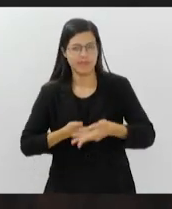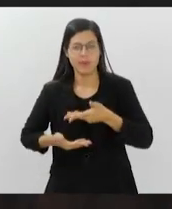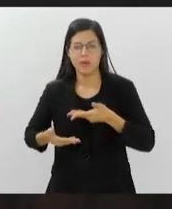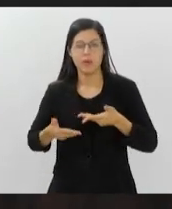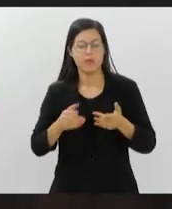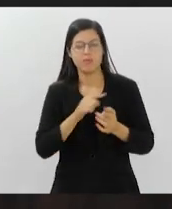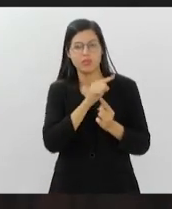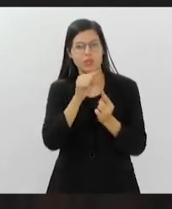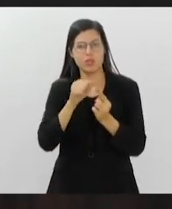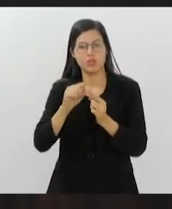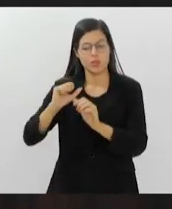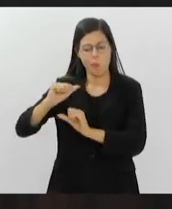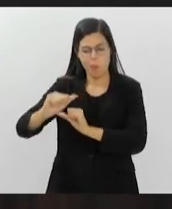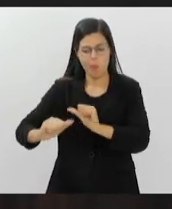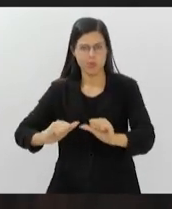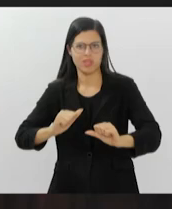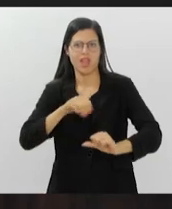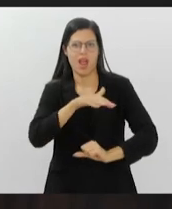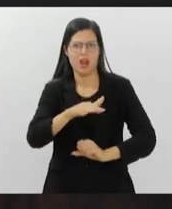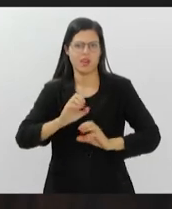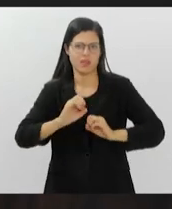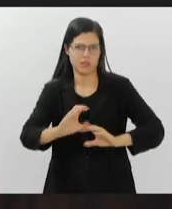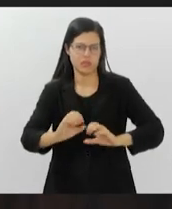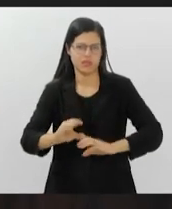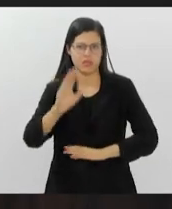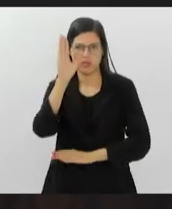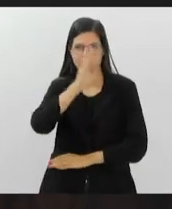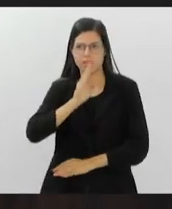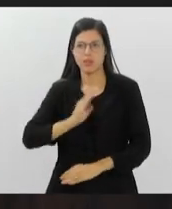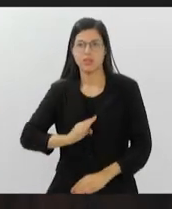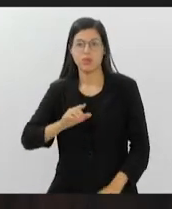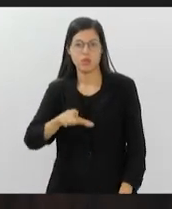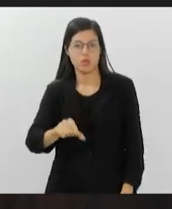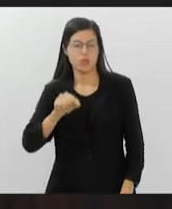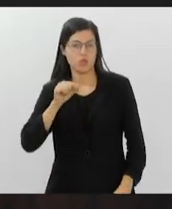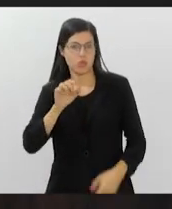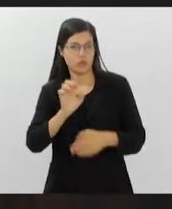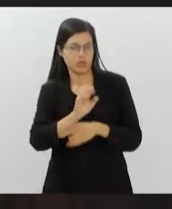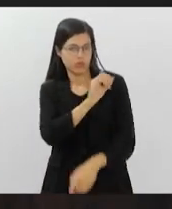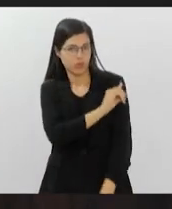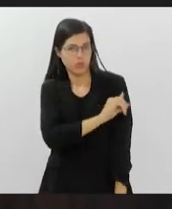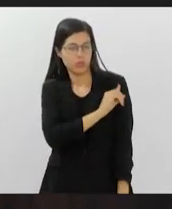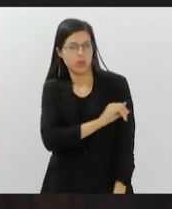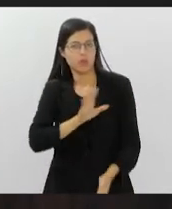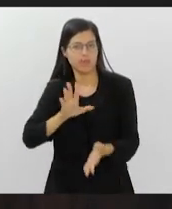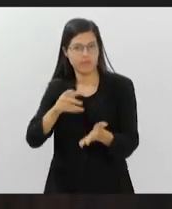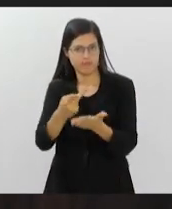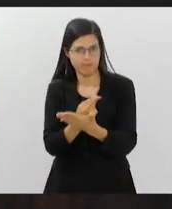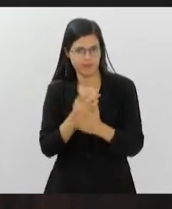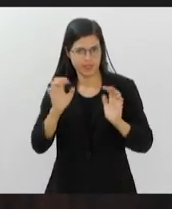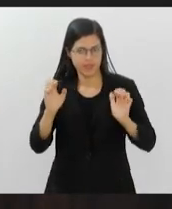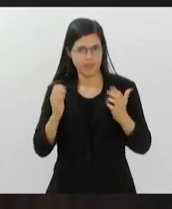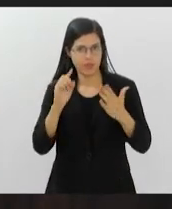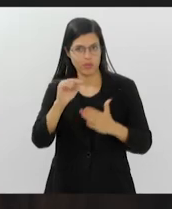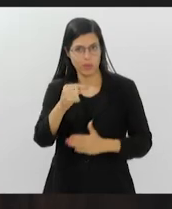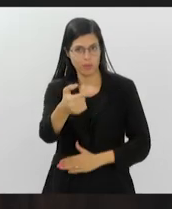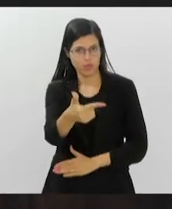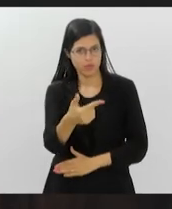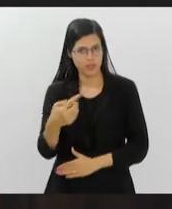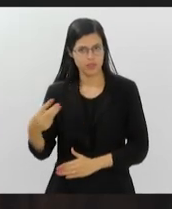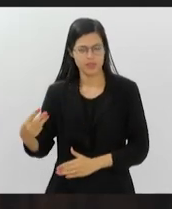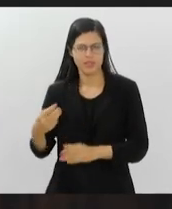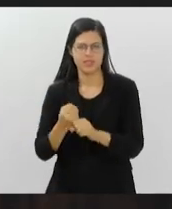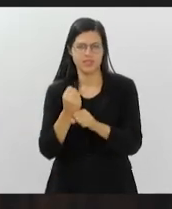o cenário da educação do Brasil. A escolha do Rio de Janeiro como sede deste evento, após 23 anos,